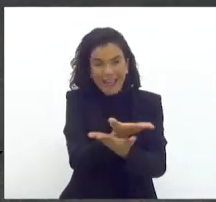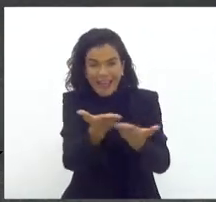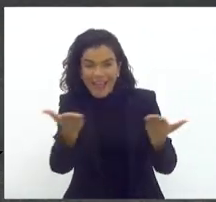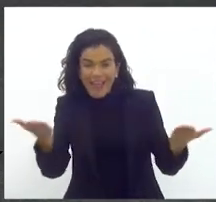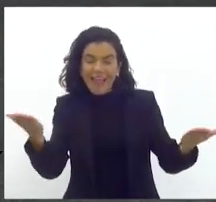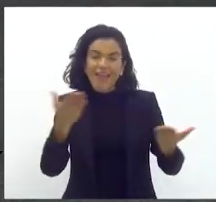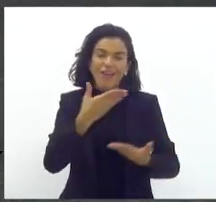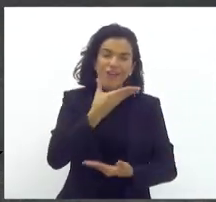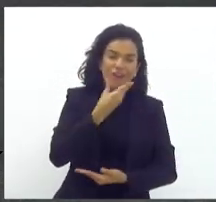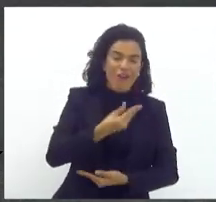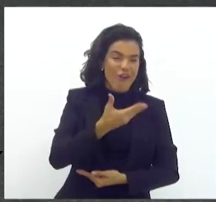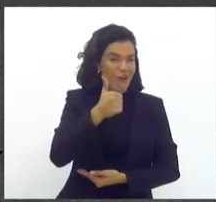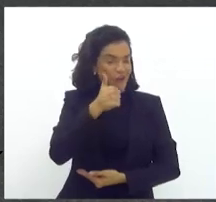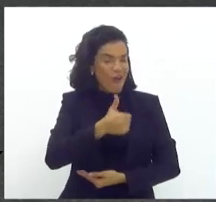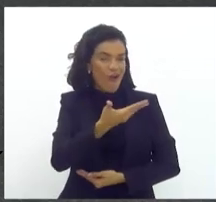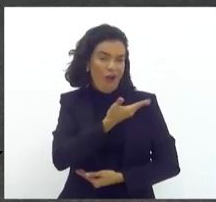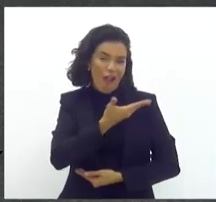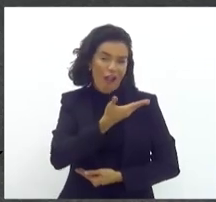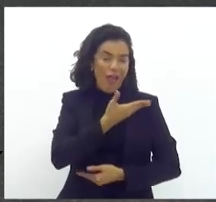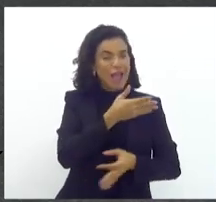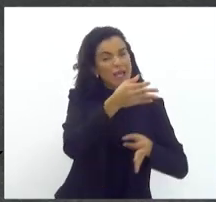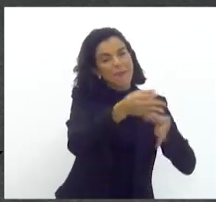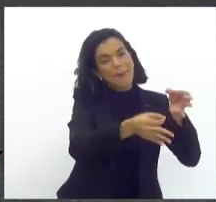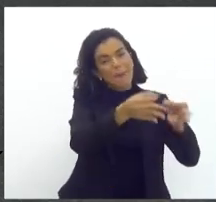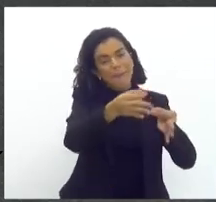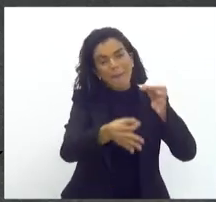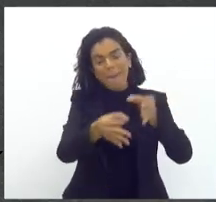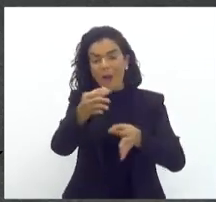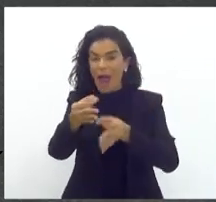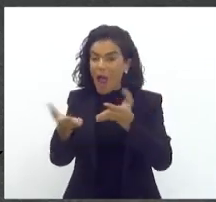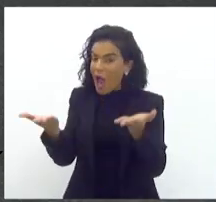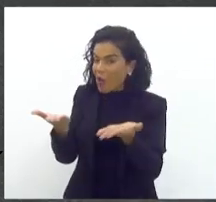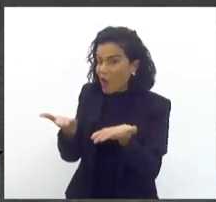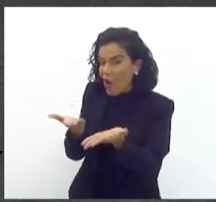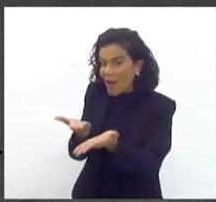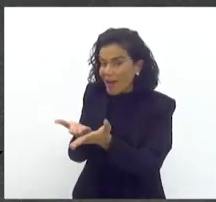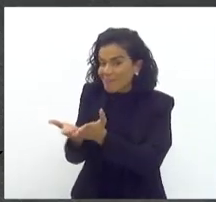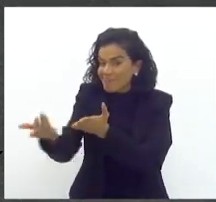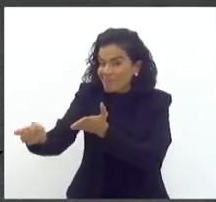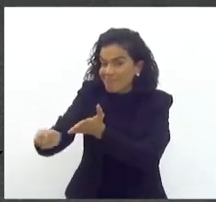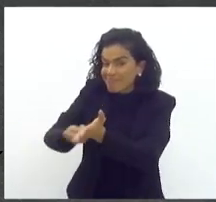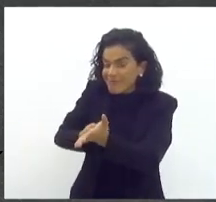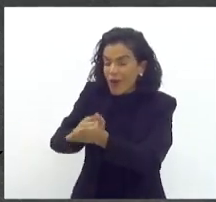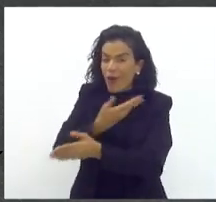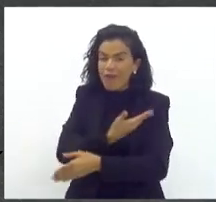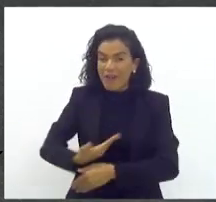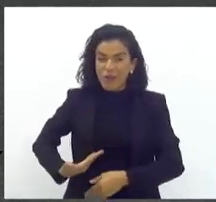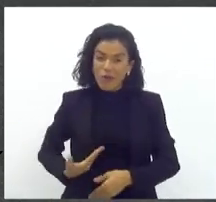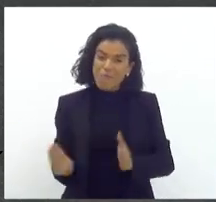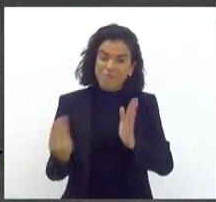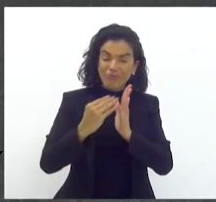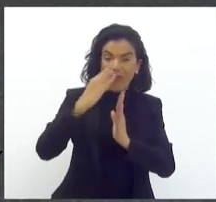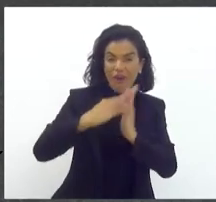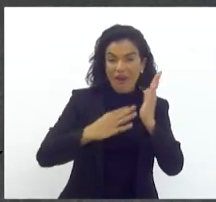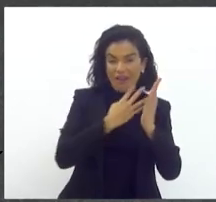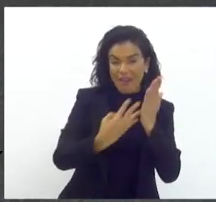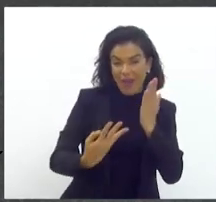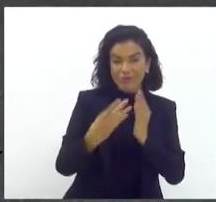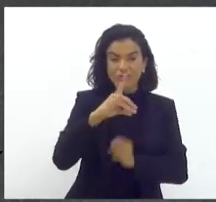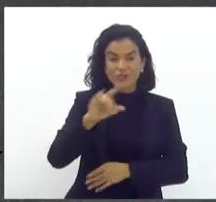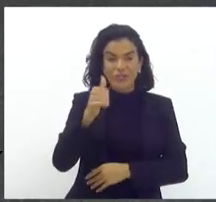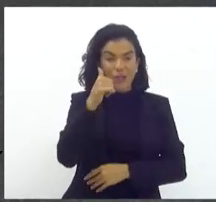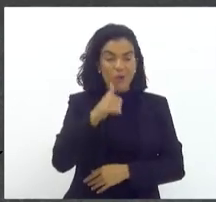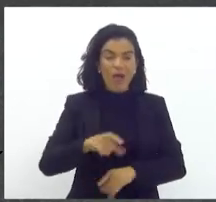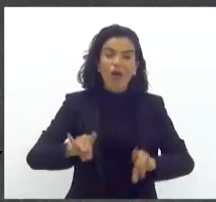colegas Por onde tramitou esse projeto de lei que agora passa a constar no calendário Oficial do Estado do Rio de Janeiro dia das mulheres roqueiras